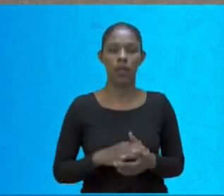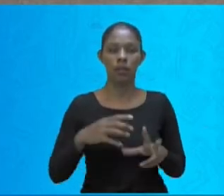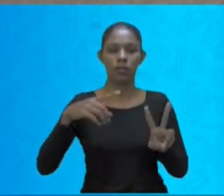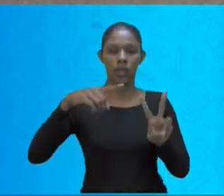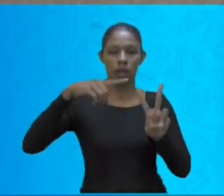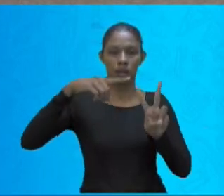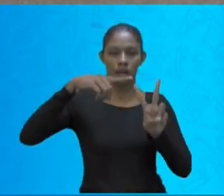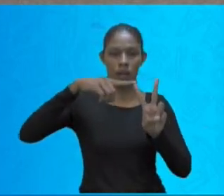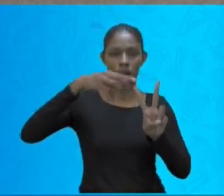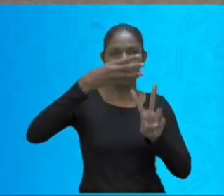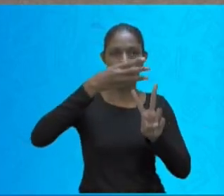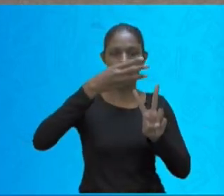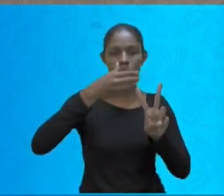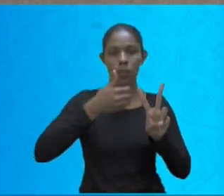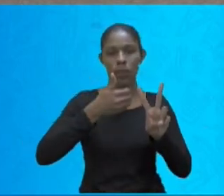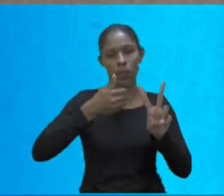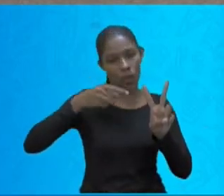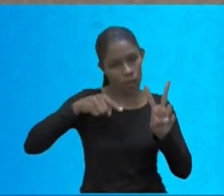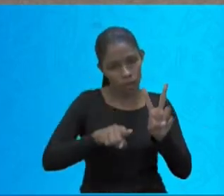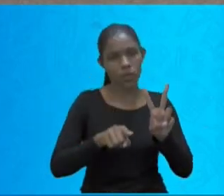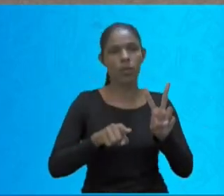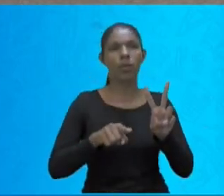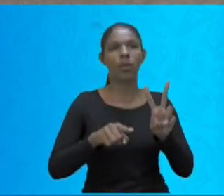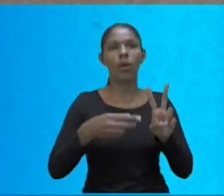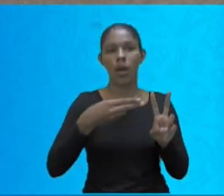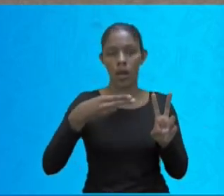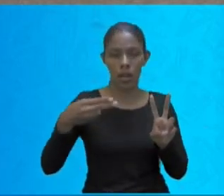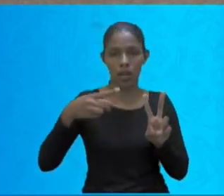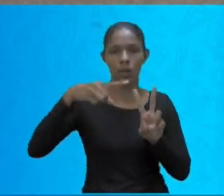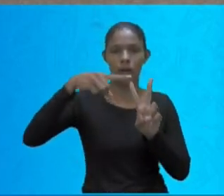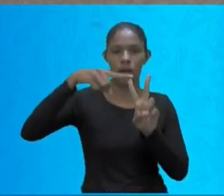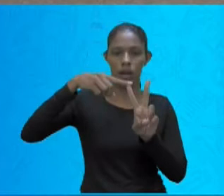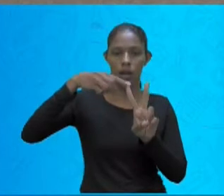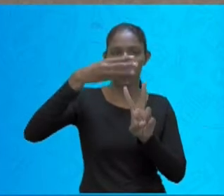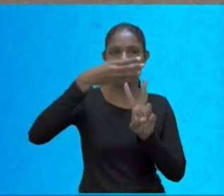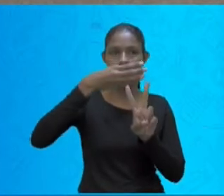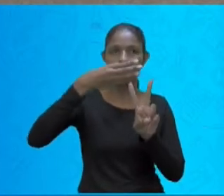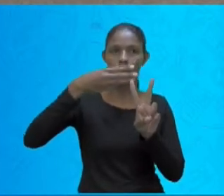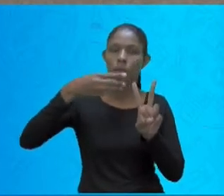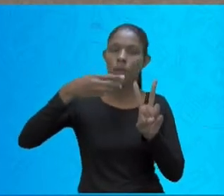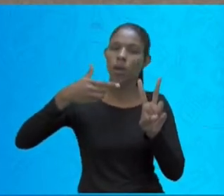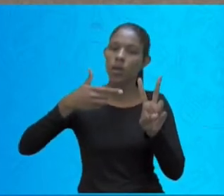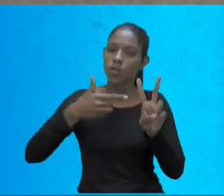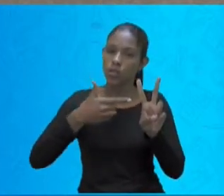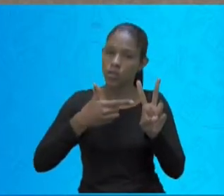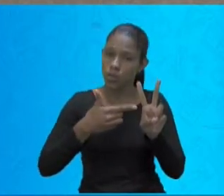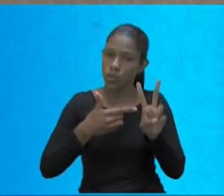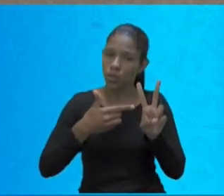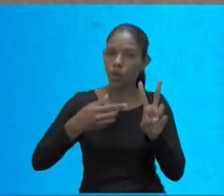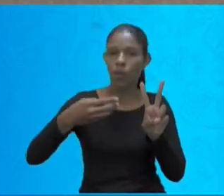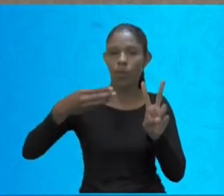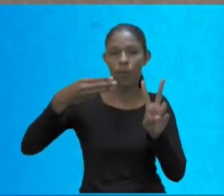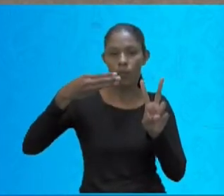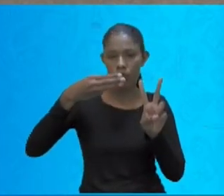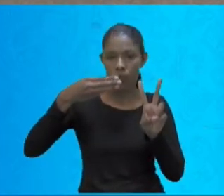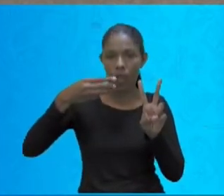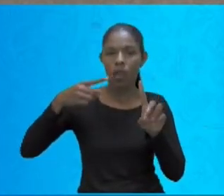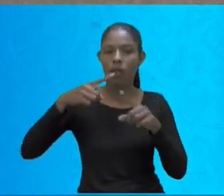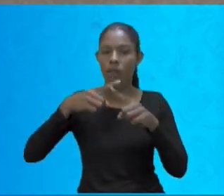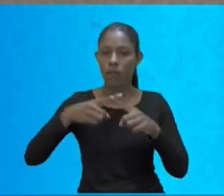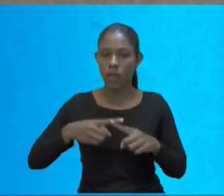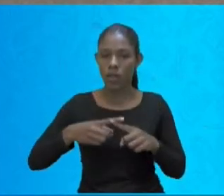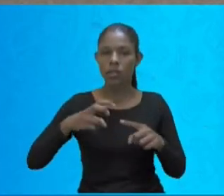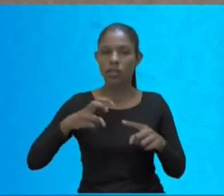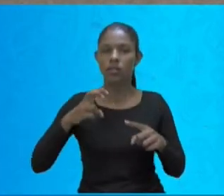Raiz cúbica de 1000 vai ser igual a raiz cúbica de 2 elevado ao cubo vezes